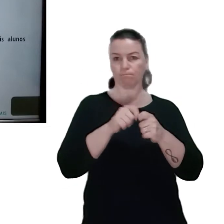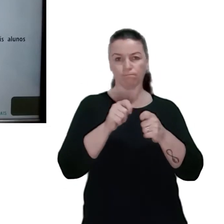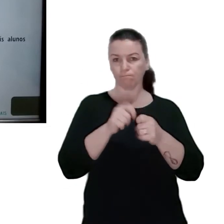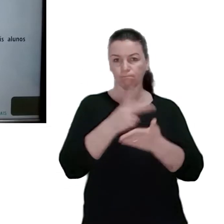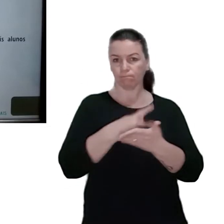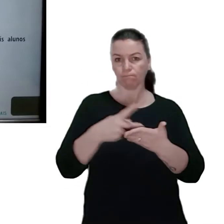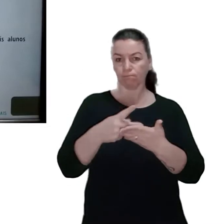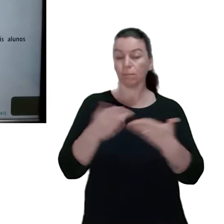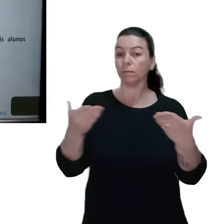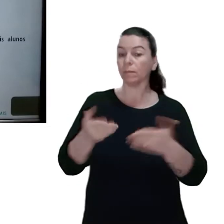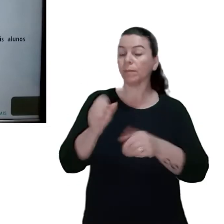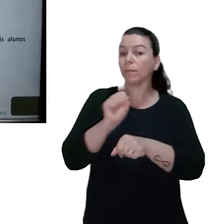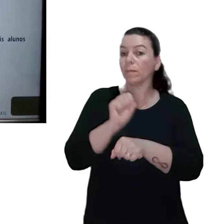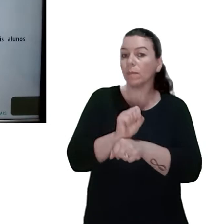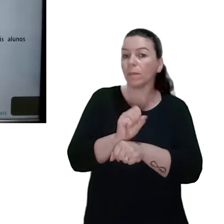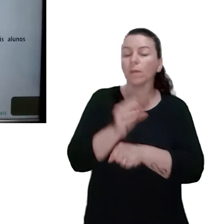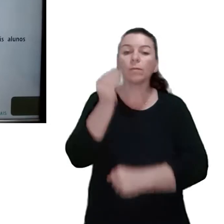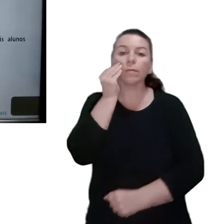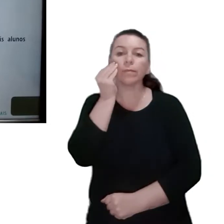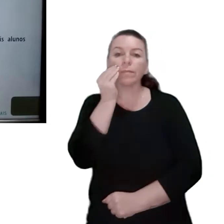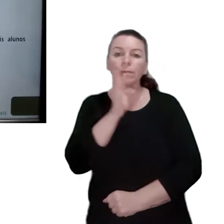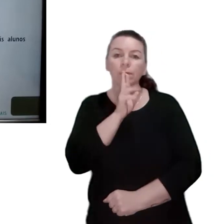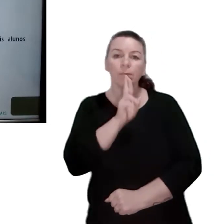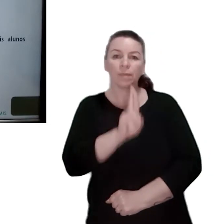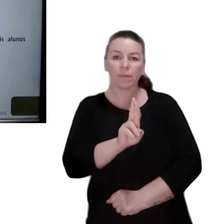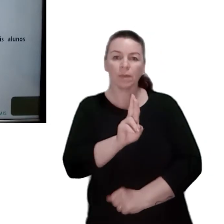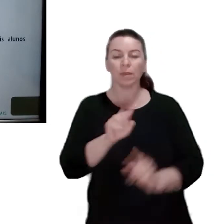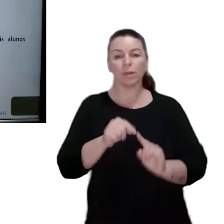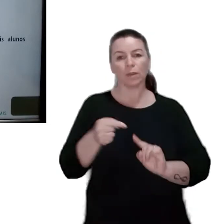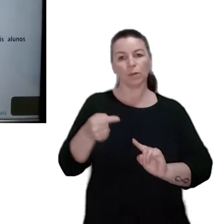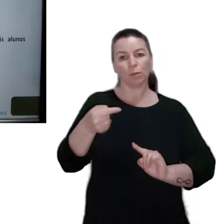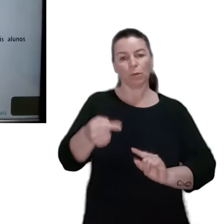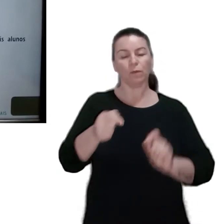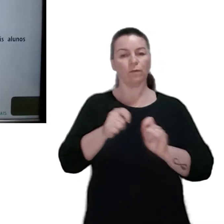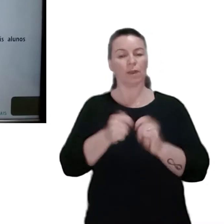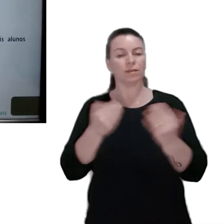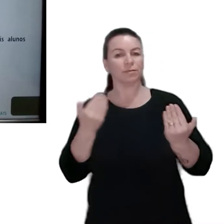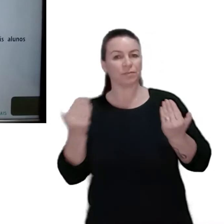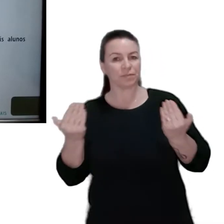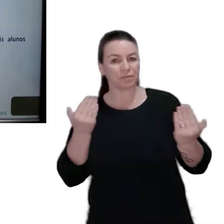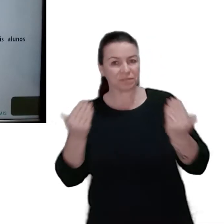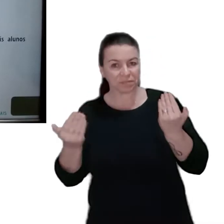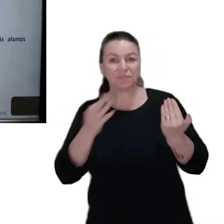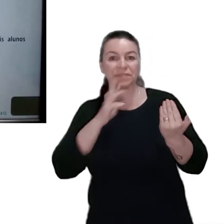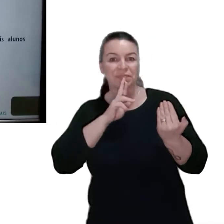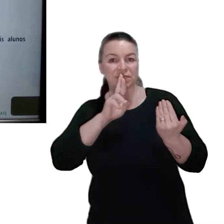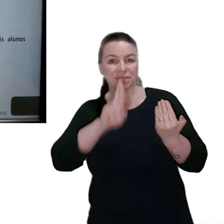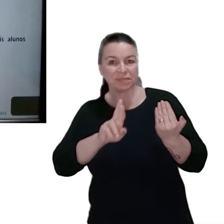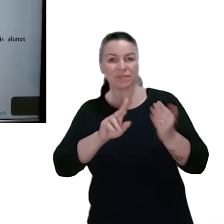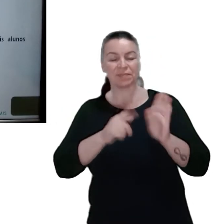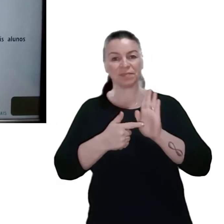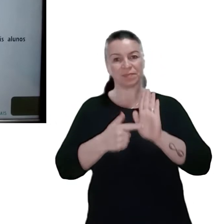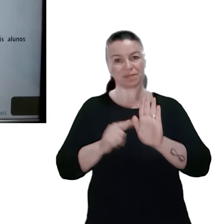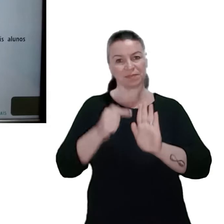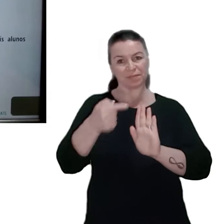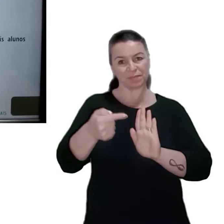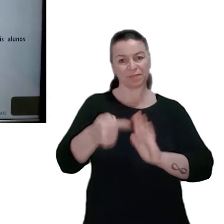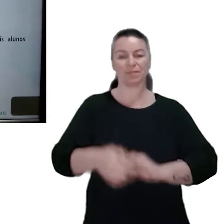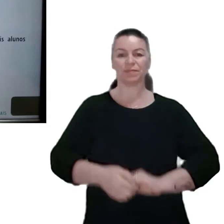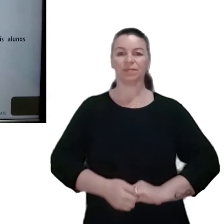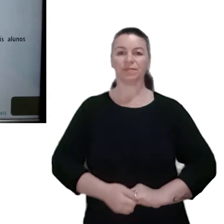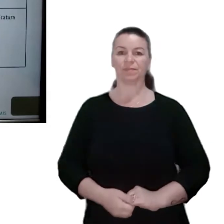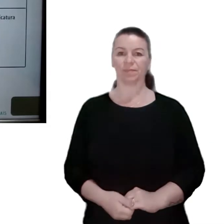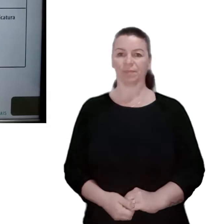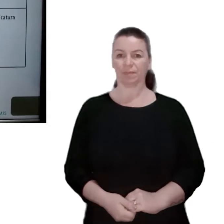o vídeo, tente solucionar essa questão e na sequência faça a comparação com a solução que eu apresento a partir de agora.